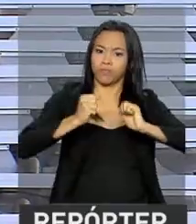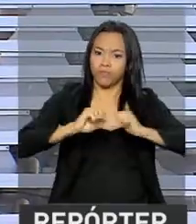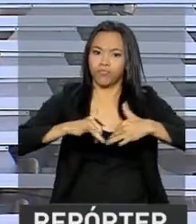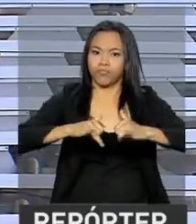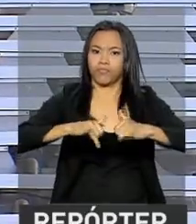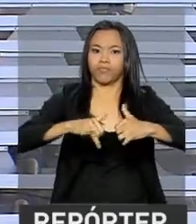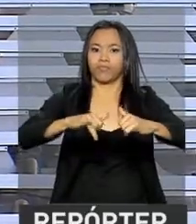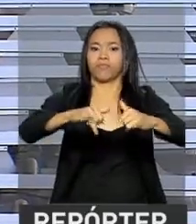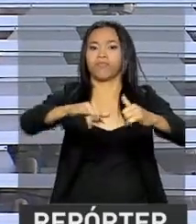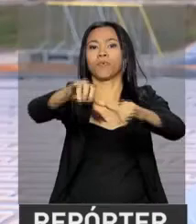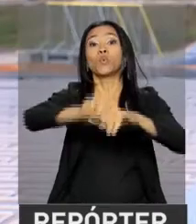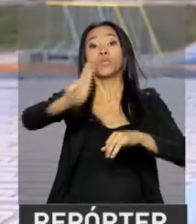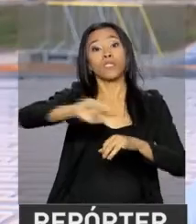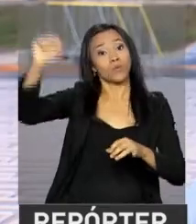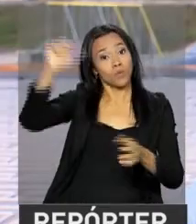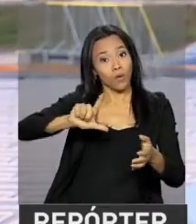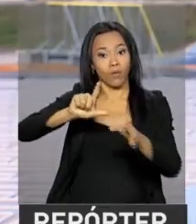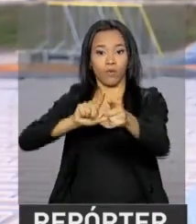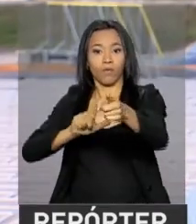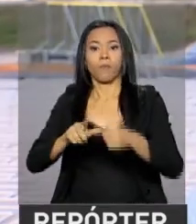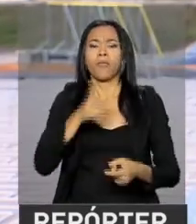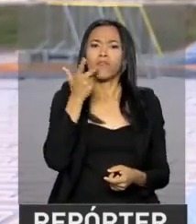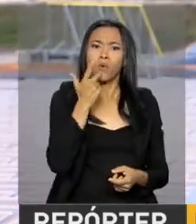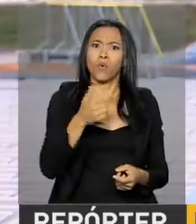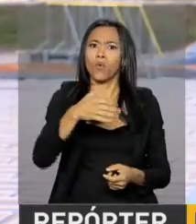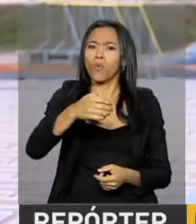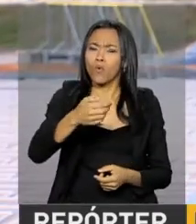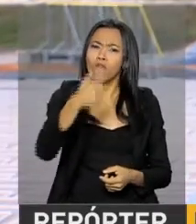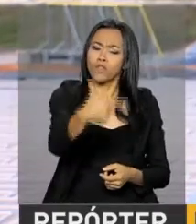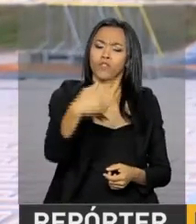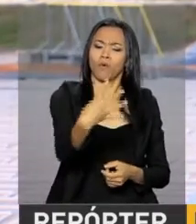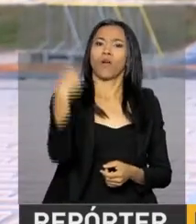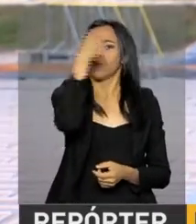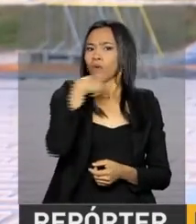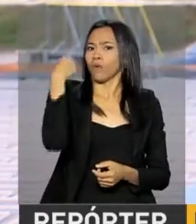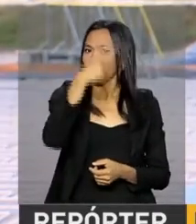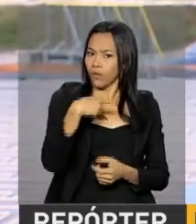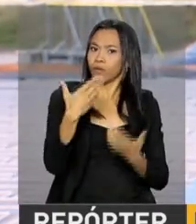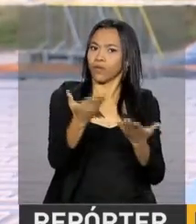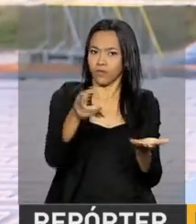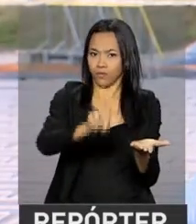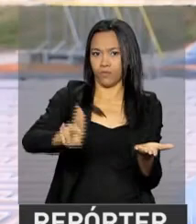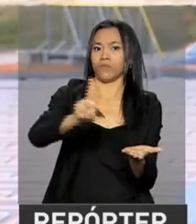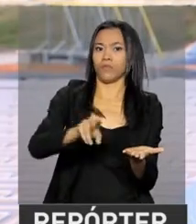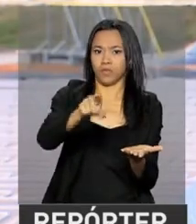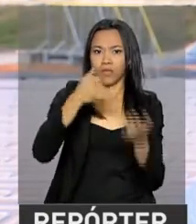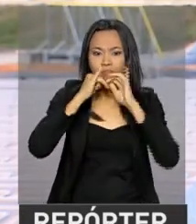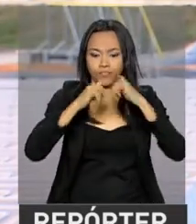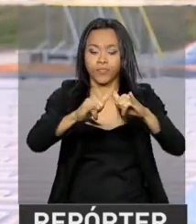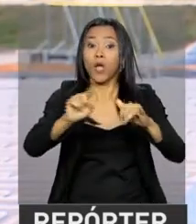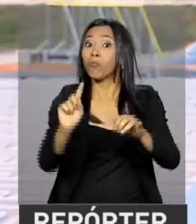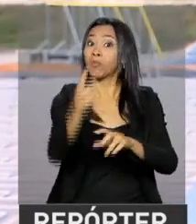energia com a luz do sol ea gente tem um consumo quase 24 horas sem energia então como é um projeto